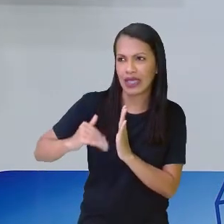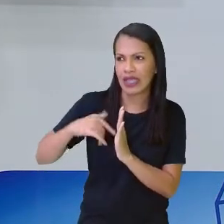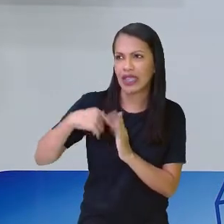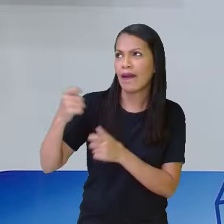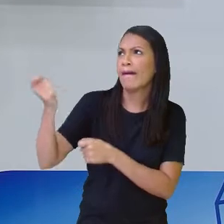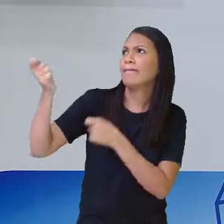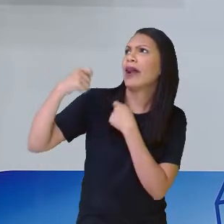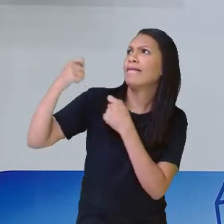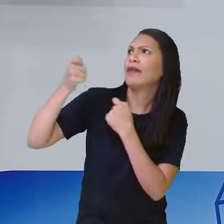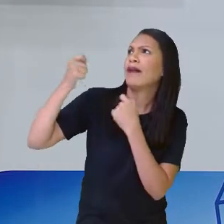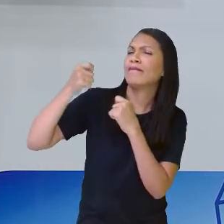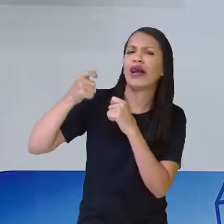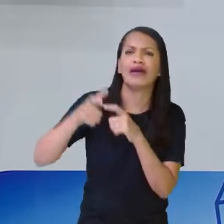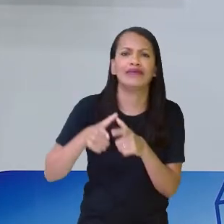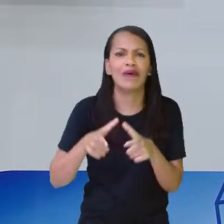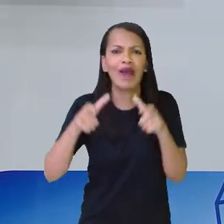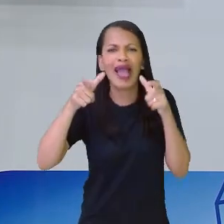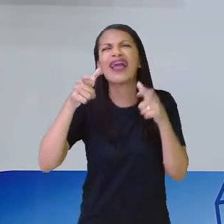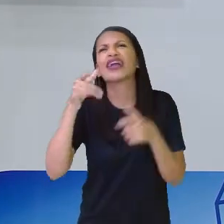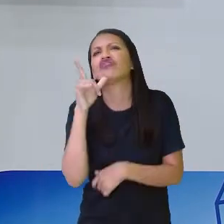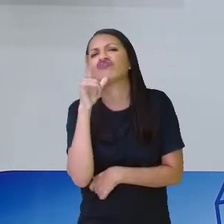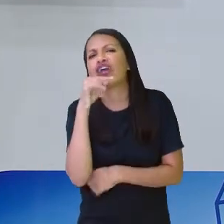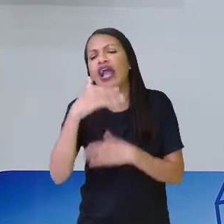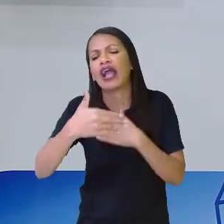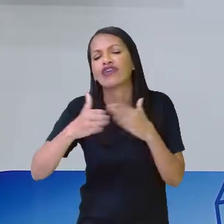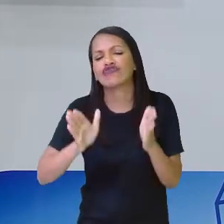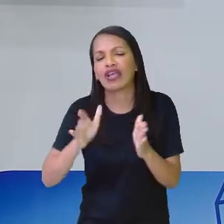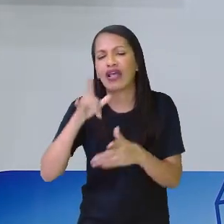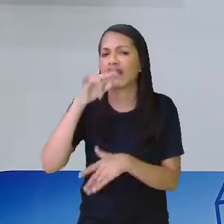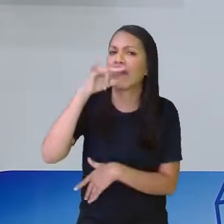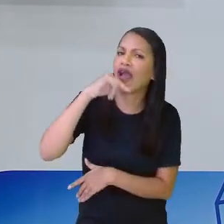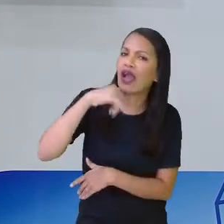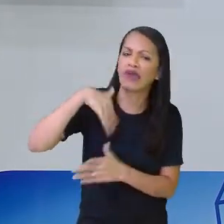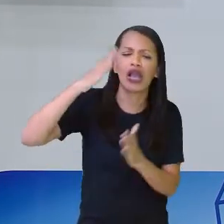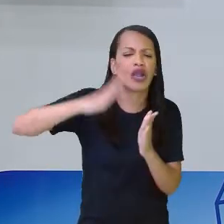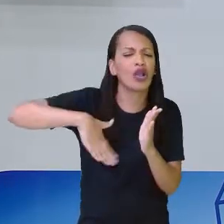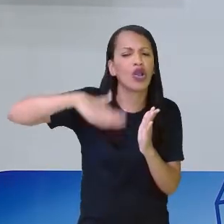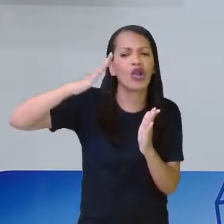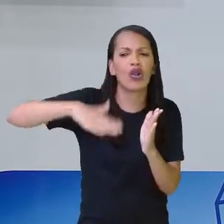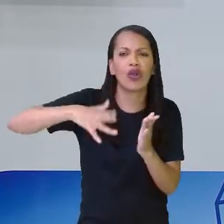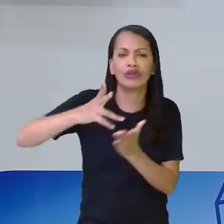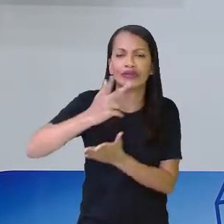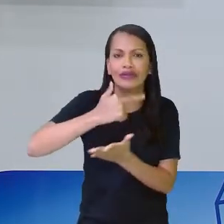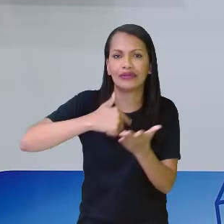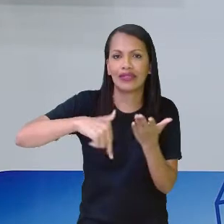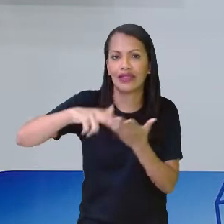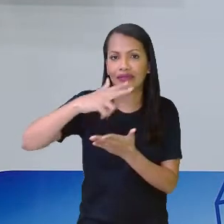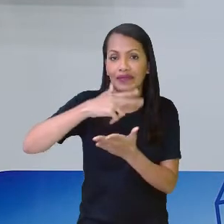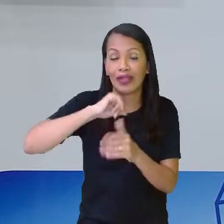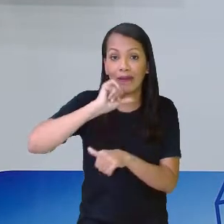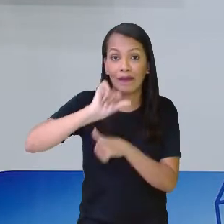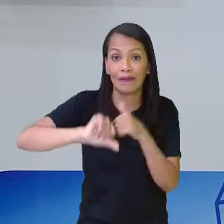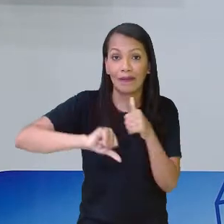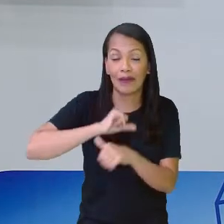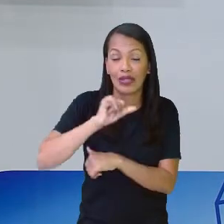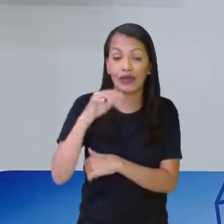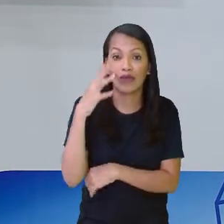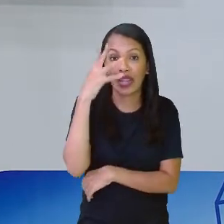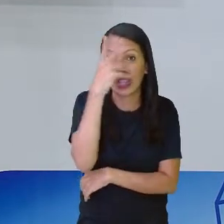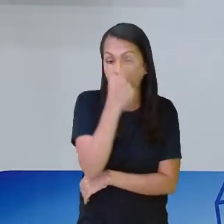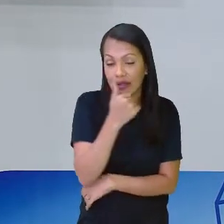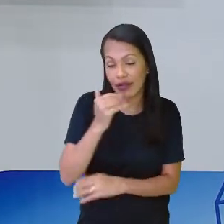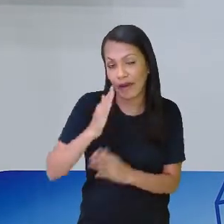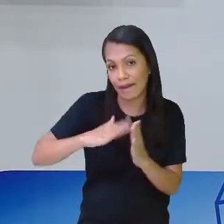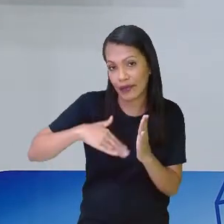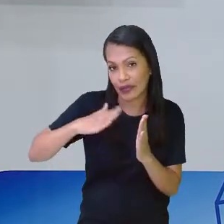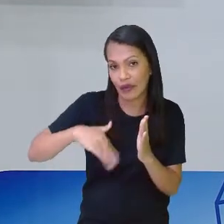uma caixa d'água, e aí você vai colocando cores aí no seu desenho e vai transformando ele numa linda pintura.